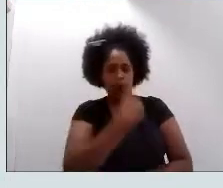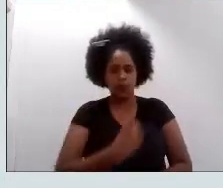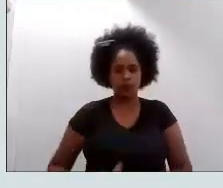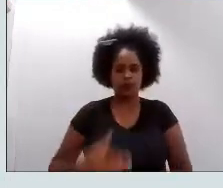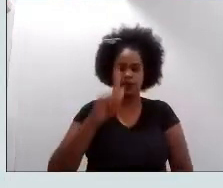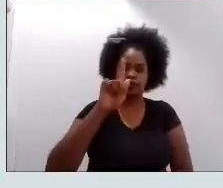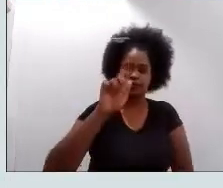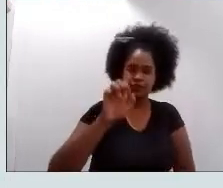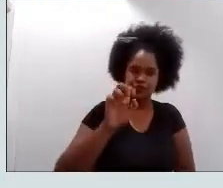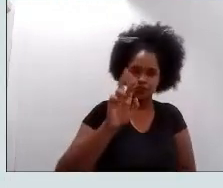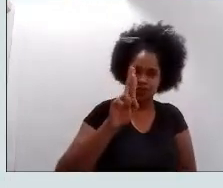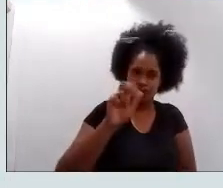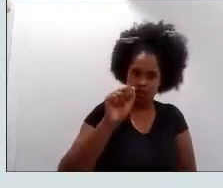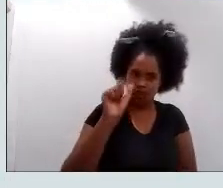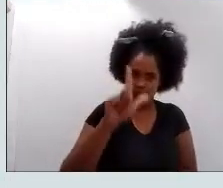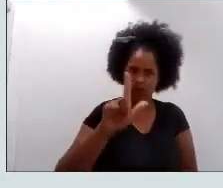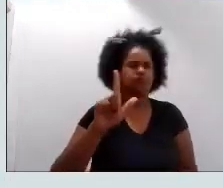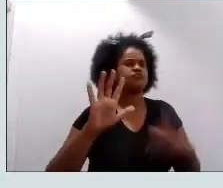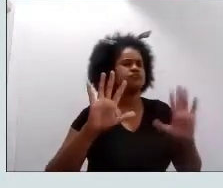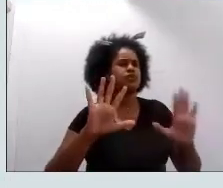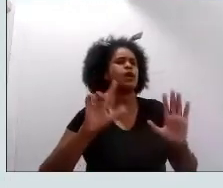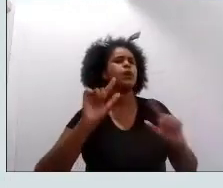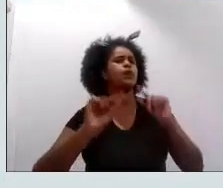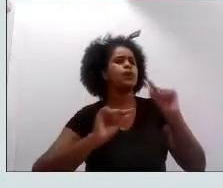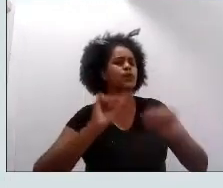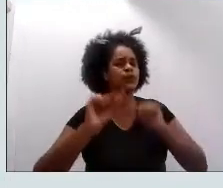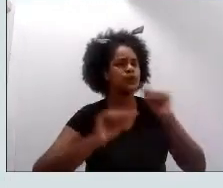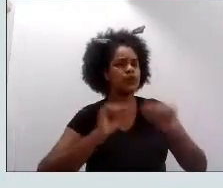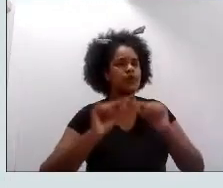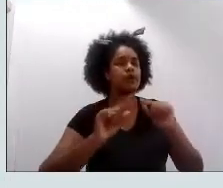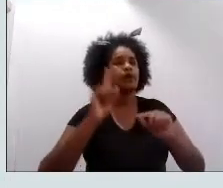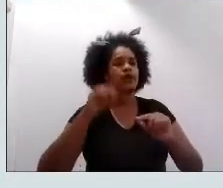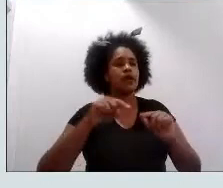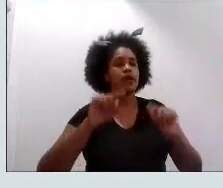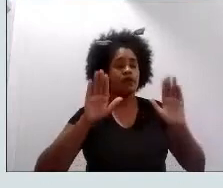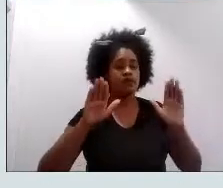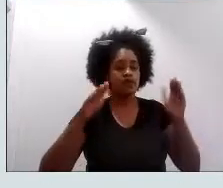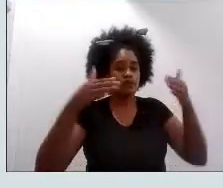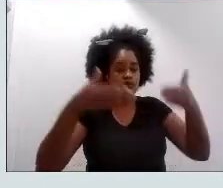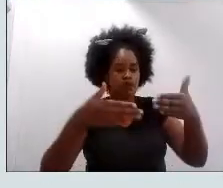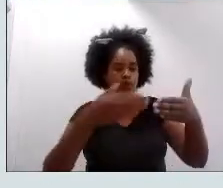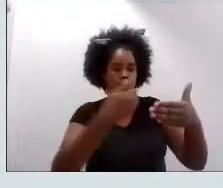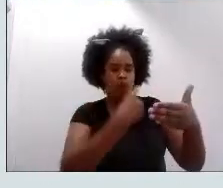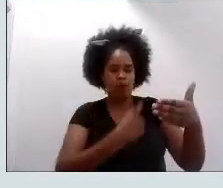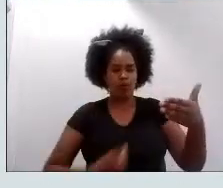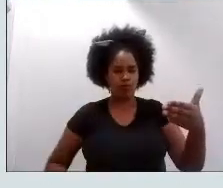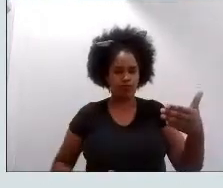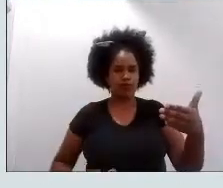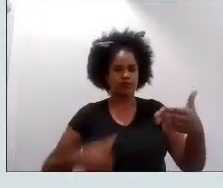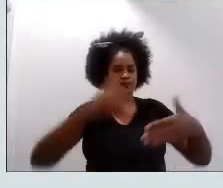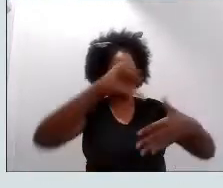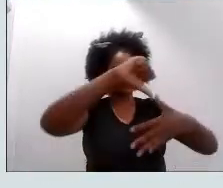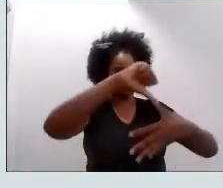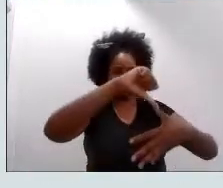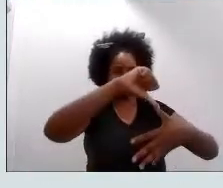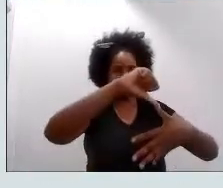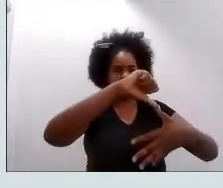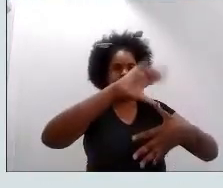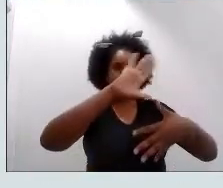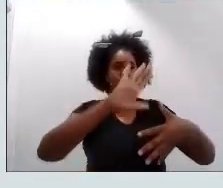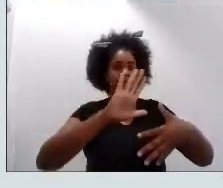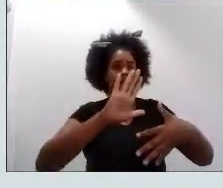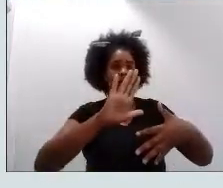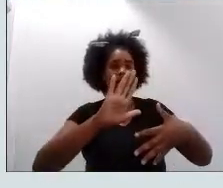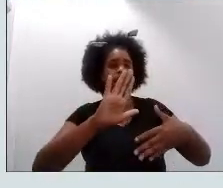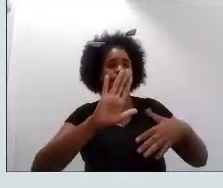O governo geral, ele centralizava o governo da América Portuguesa por cima dos donatários que tinham